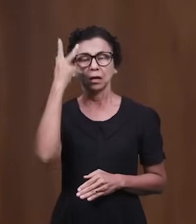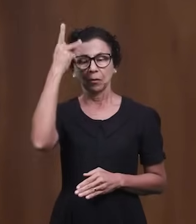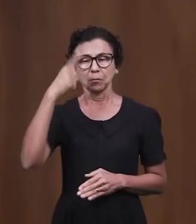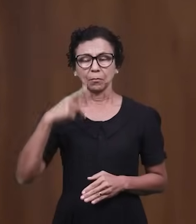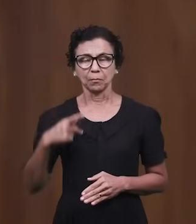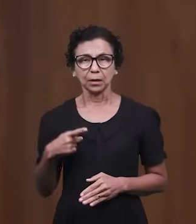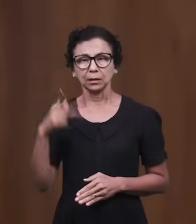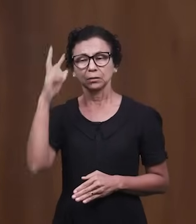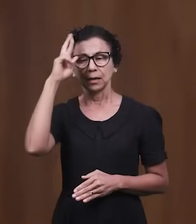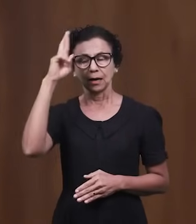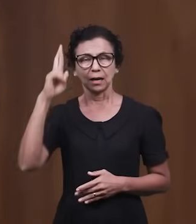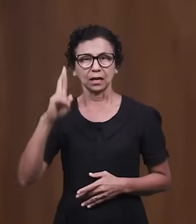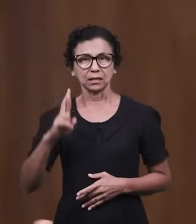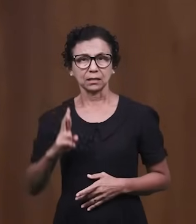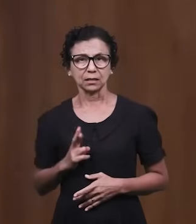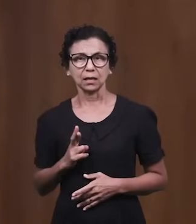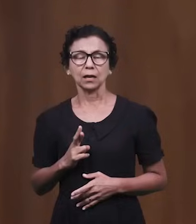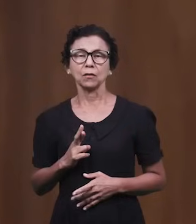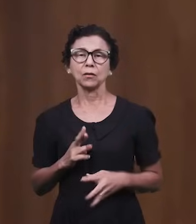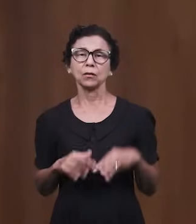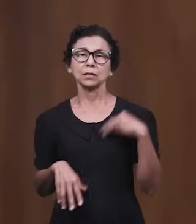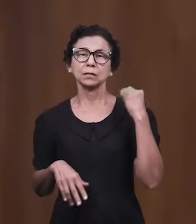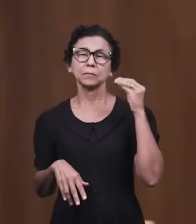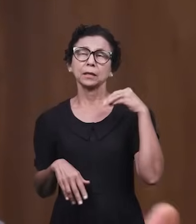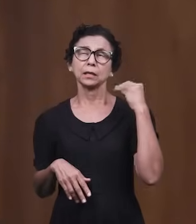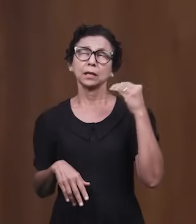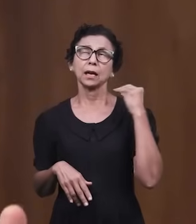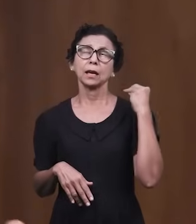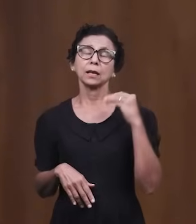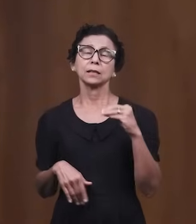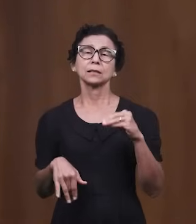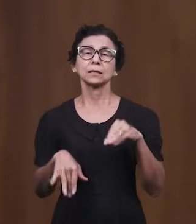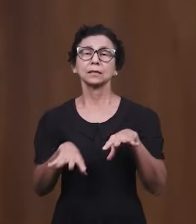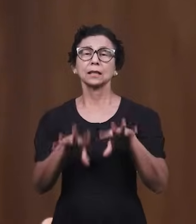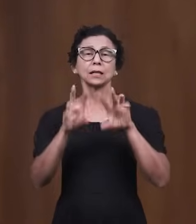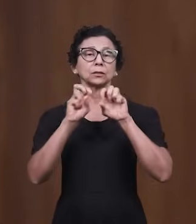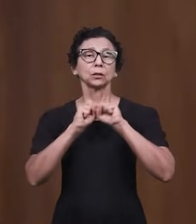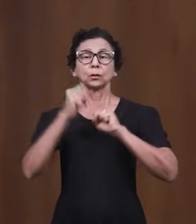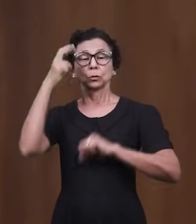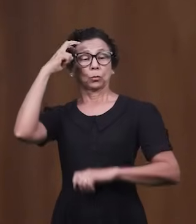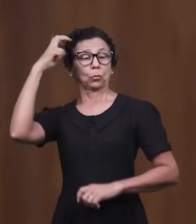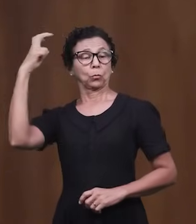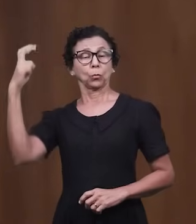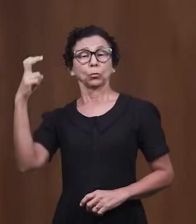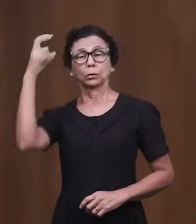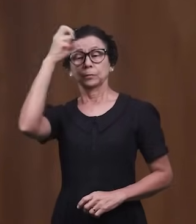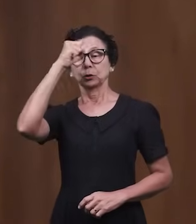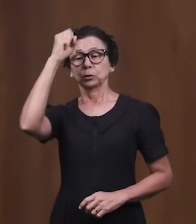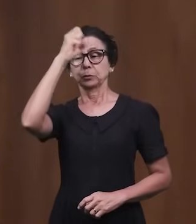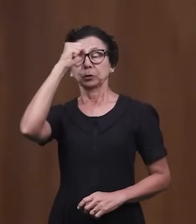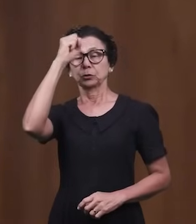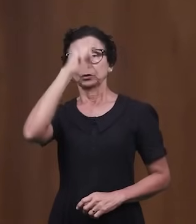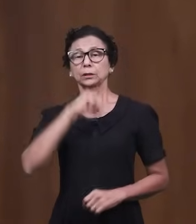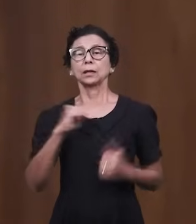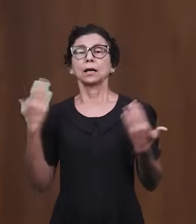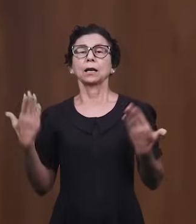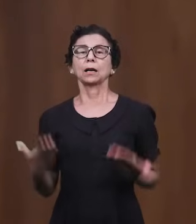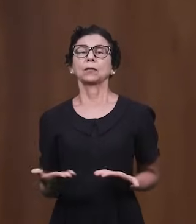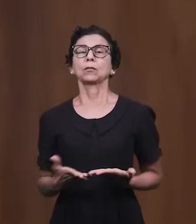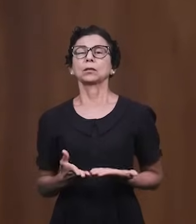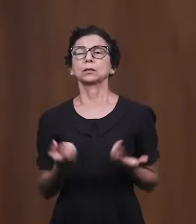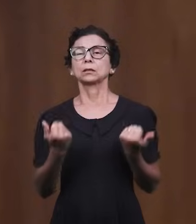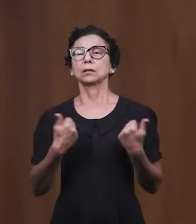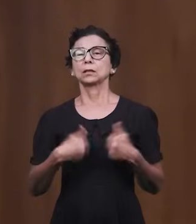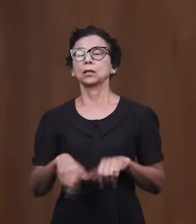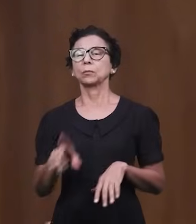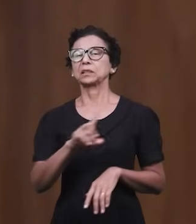pela razão, daquilo que vem pela experiência adquirida. Agora eu sou tão sábio, tão douto, aprendi tanto que agora eu posso dispensar o